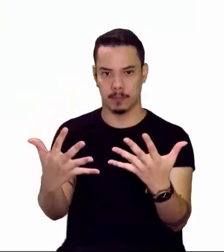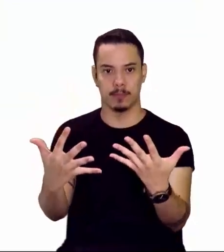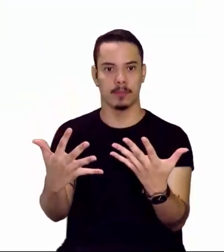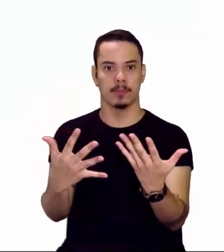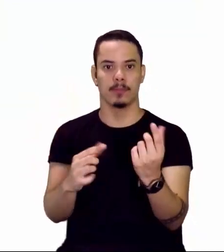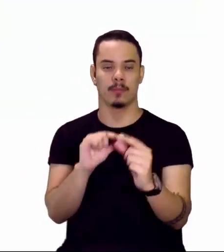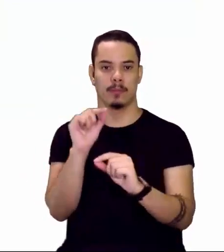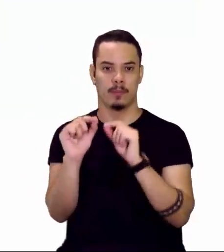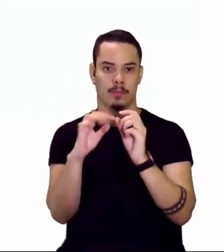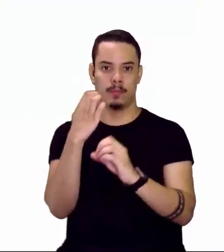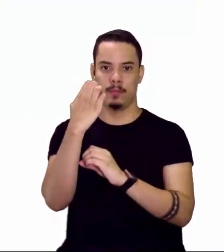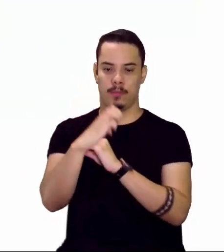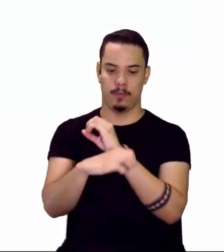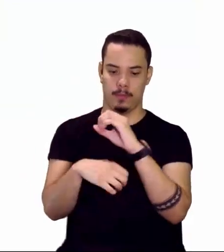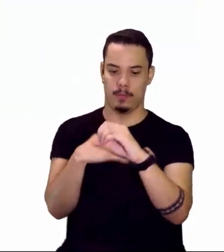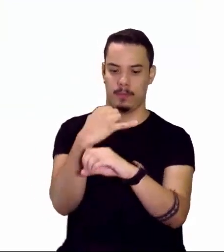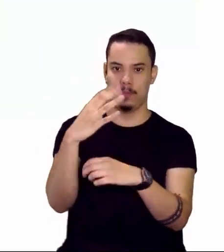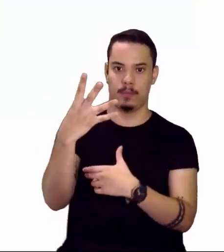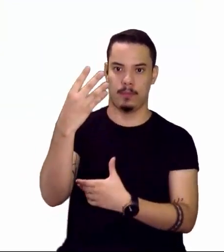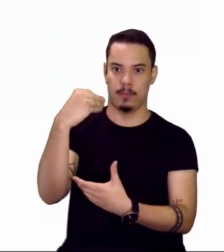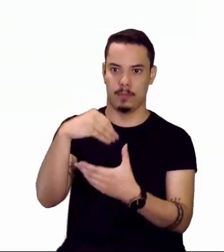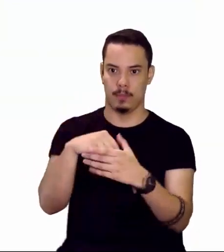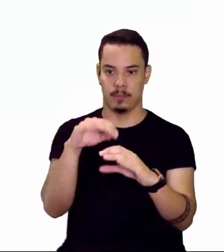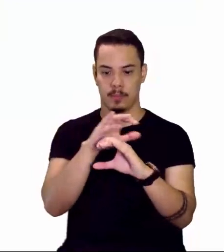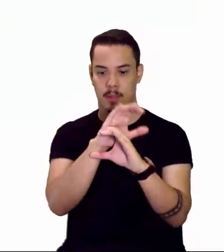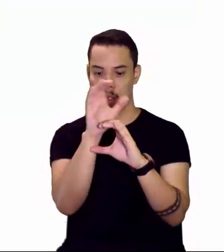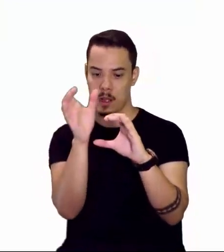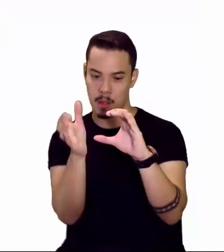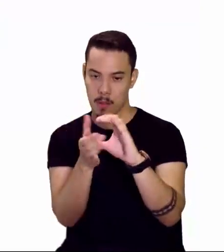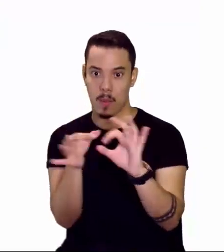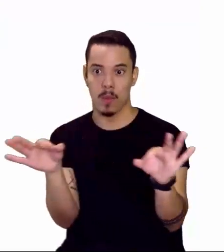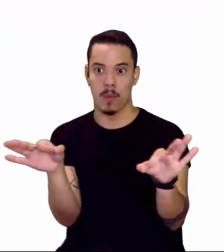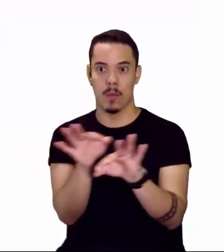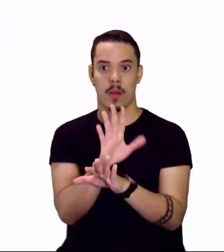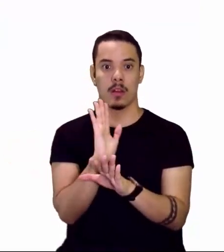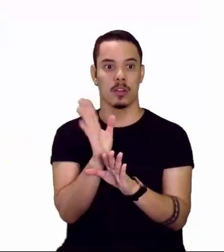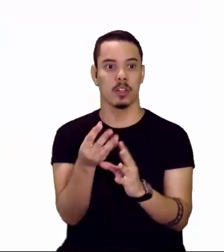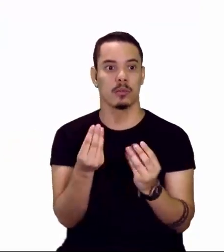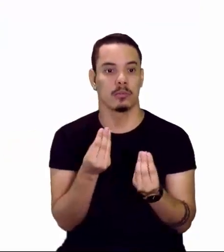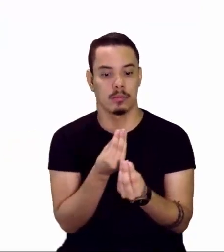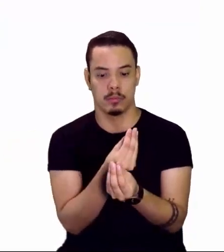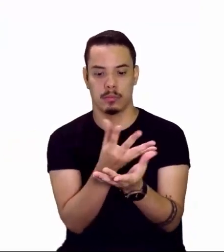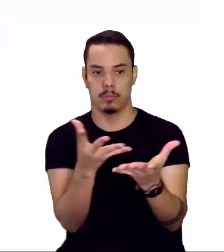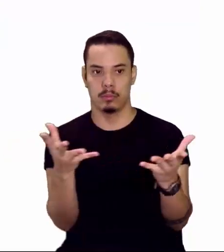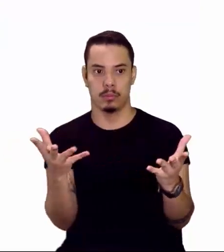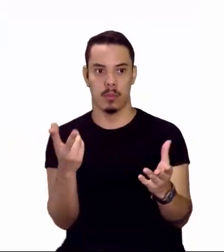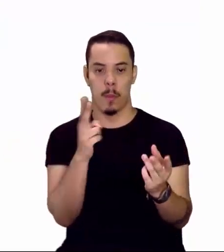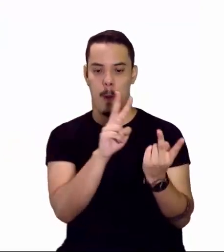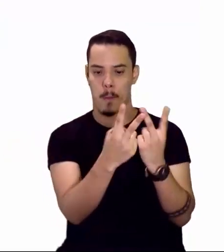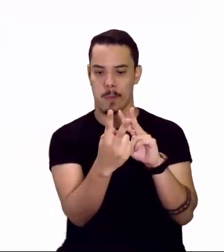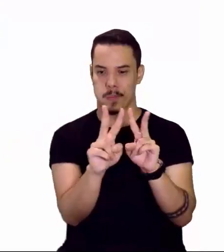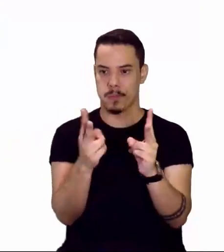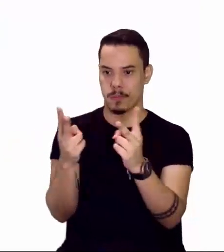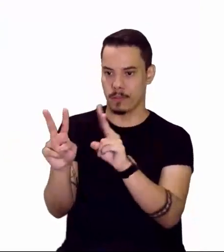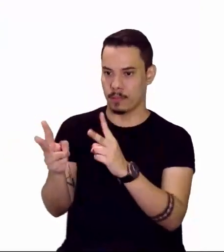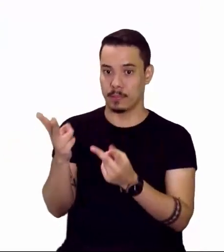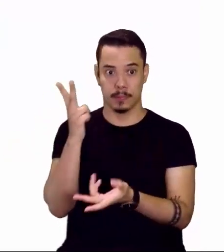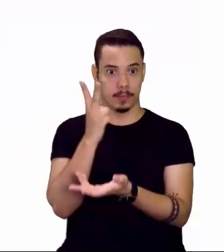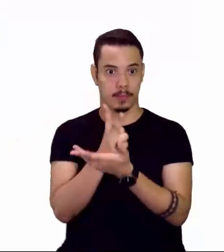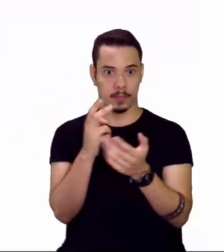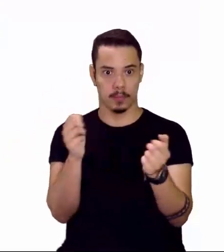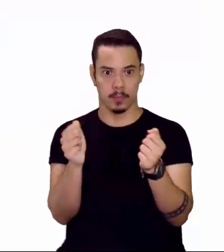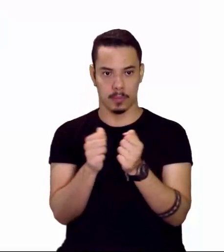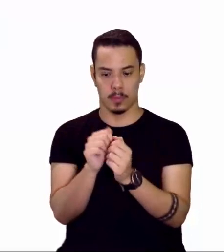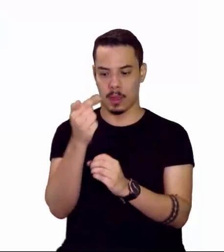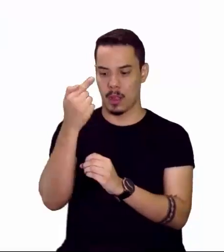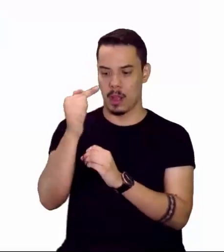os elétrons da camada de valência são distribuídos aos pares. Isso ao redor do